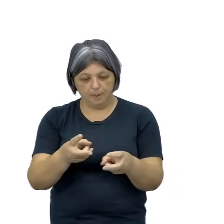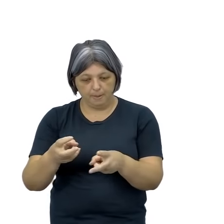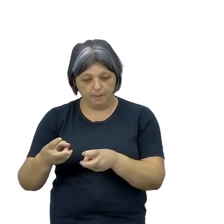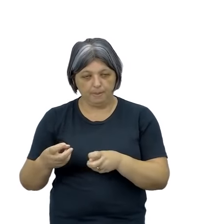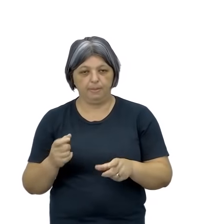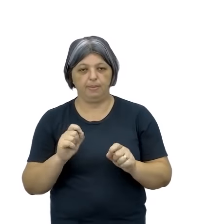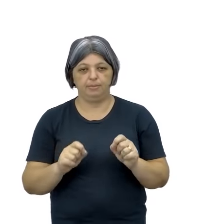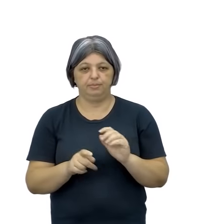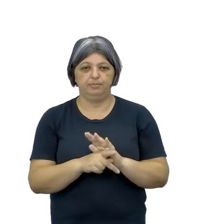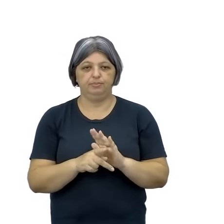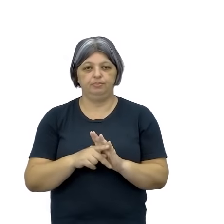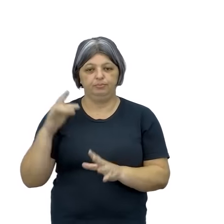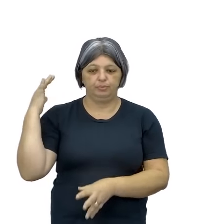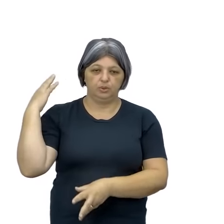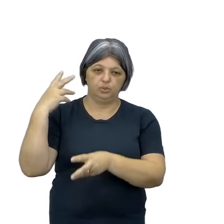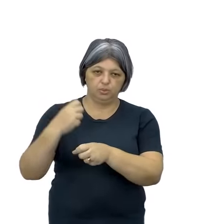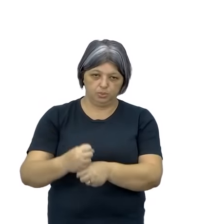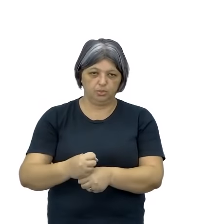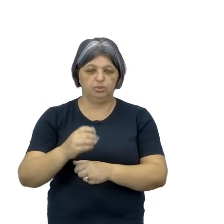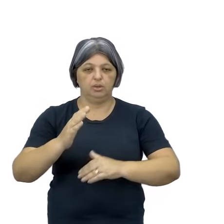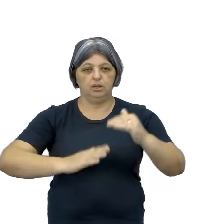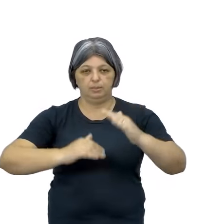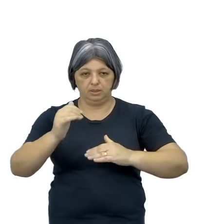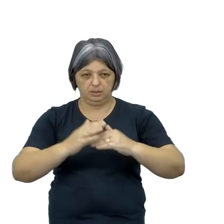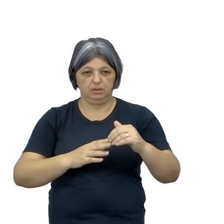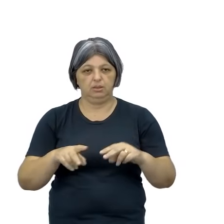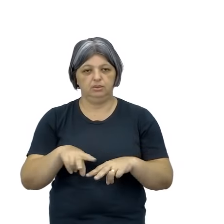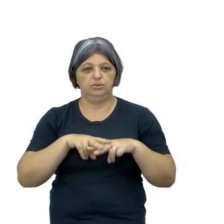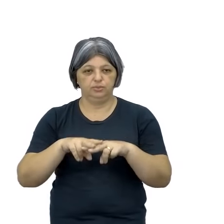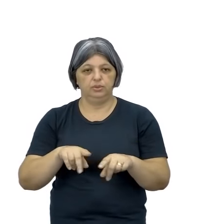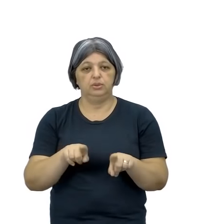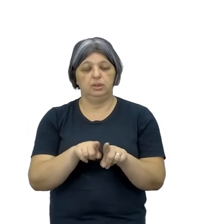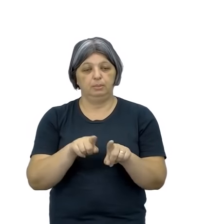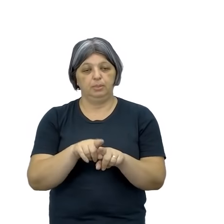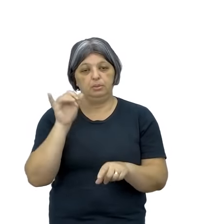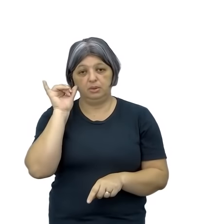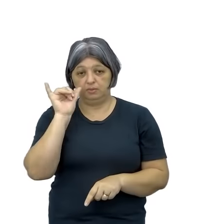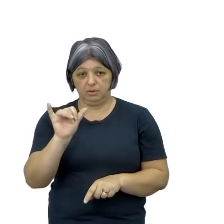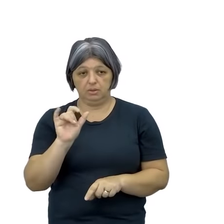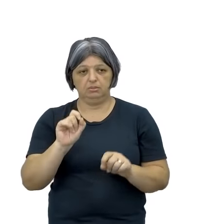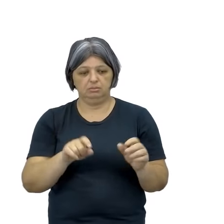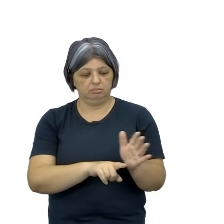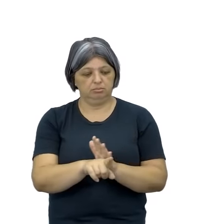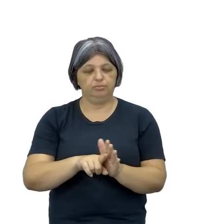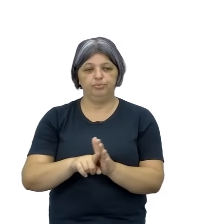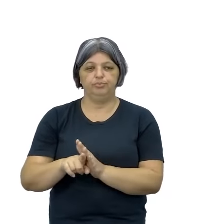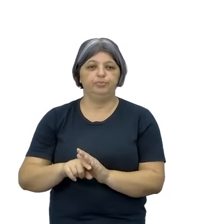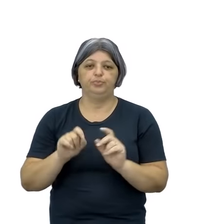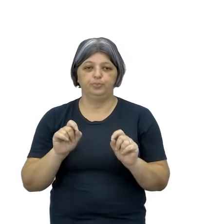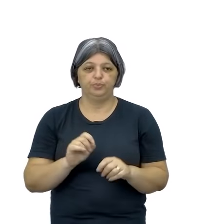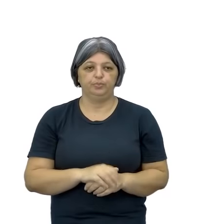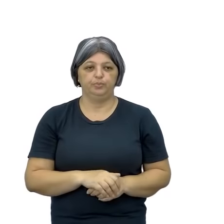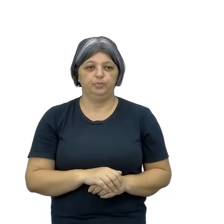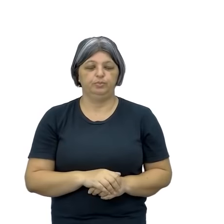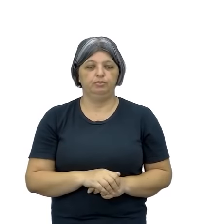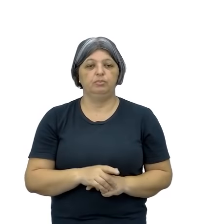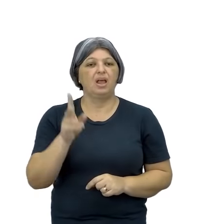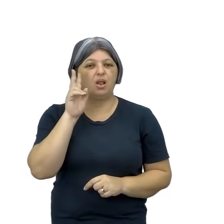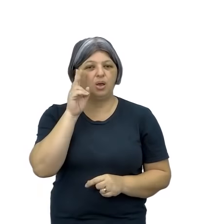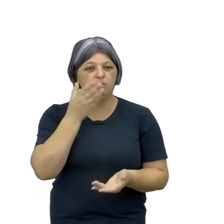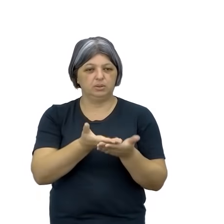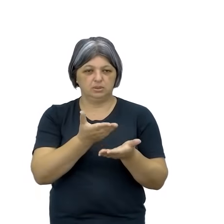e retoma habilidades, ela também é de prevenção. Quando penso em diagnóstico, eu lembro muito bem também das aulas,